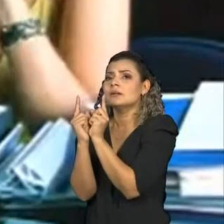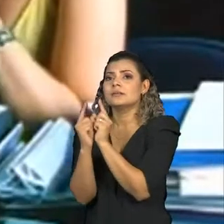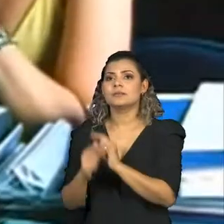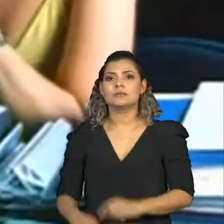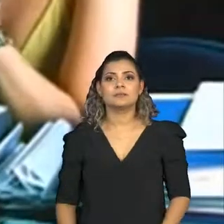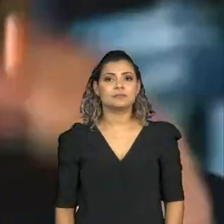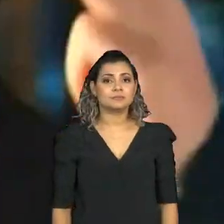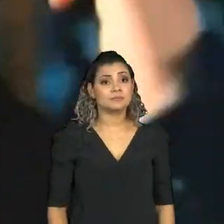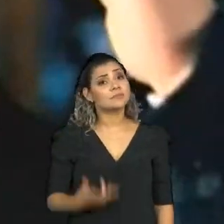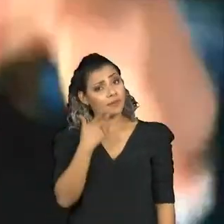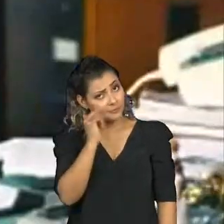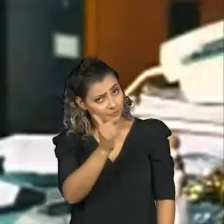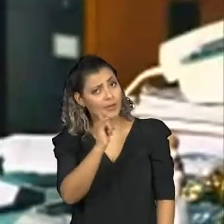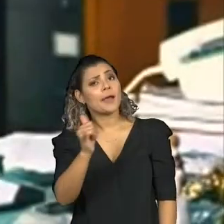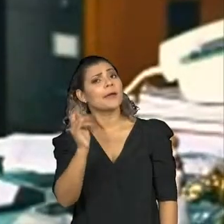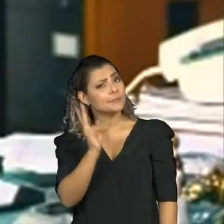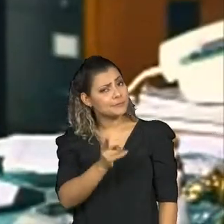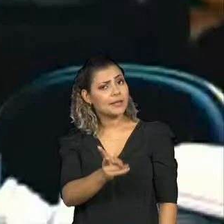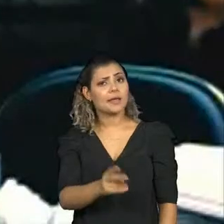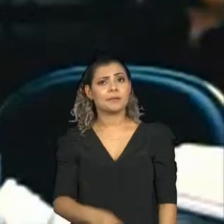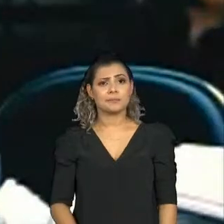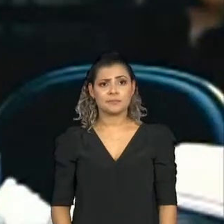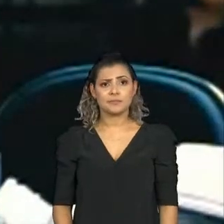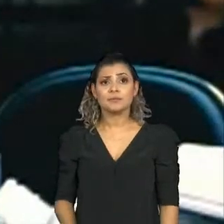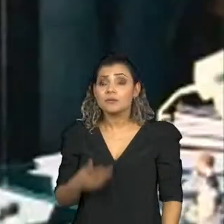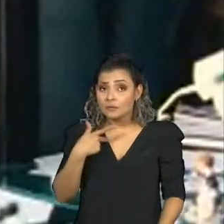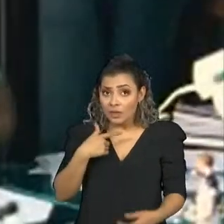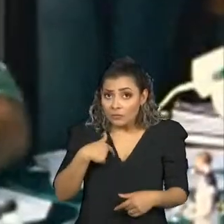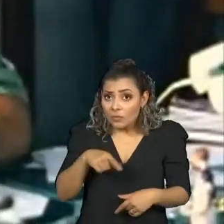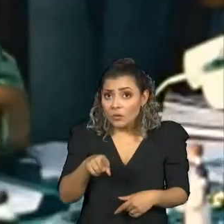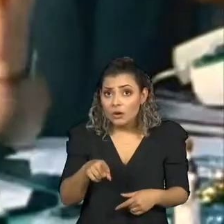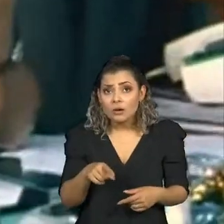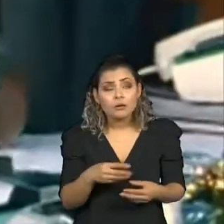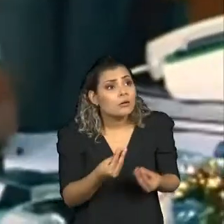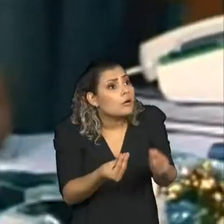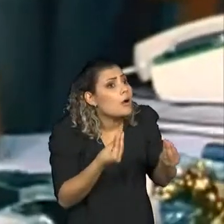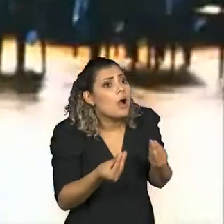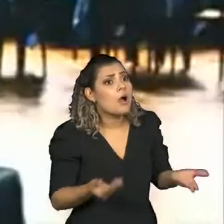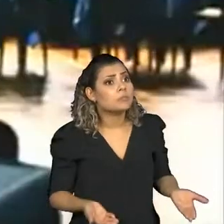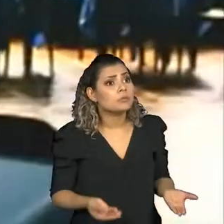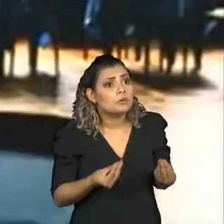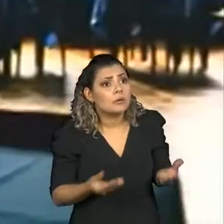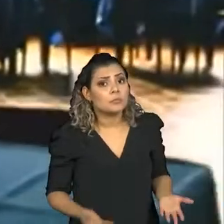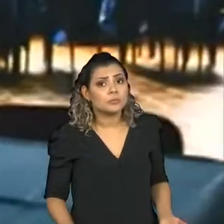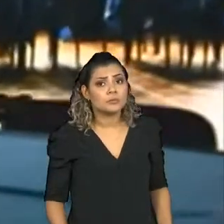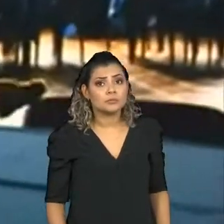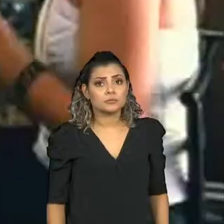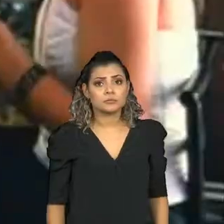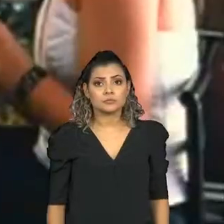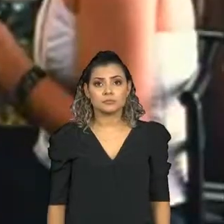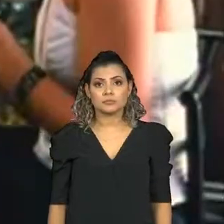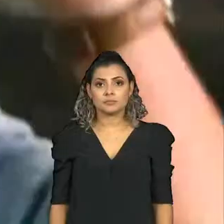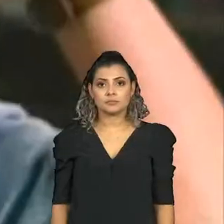Eu gostei do Paulo. Ótimo, dá medo. Que eu vou? Que jeito nenhum, você tá louca?